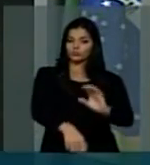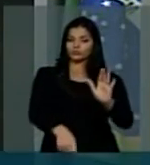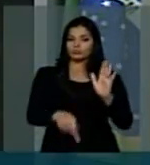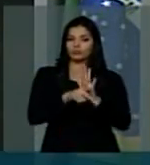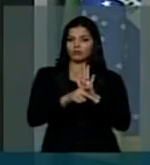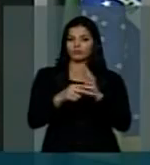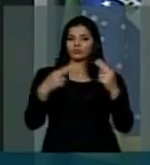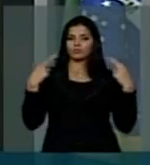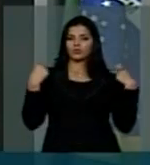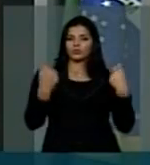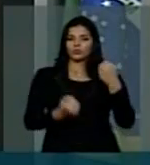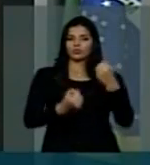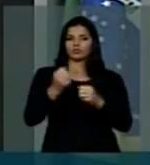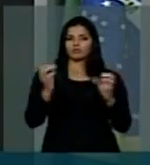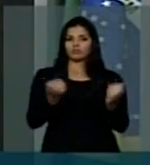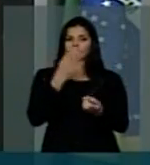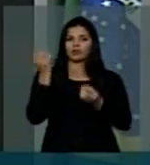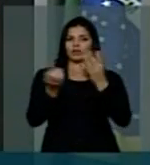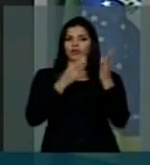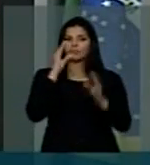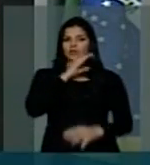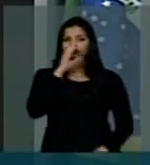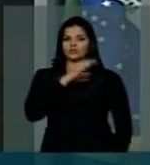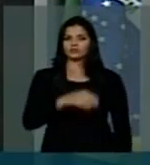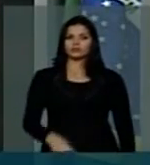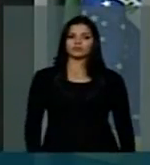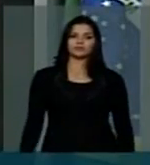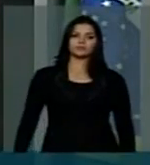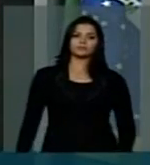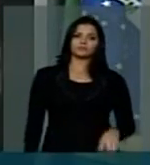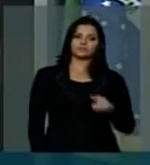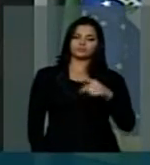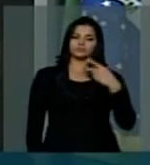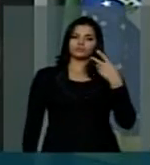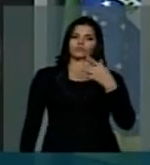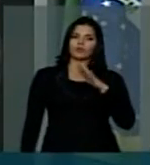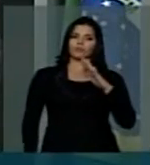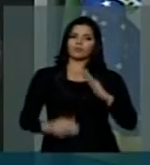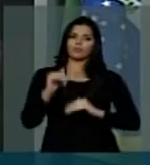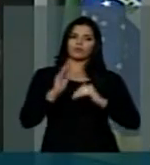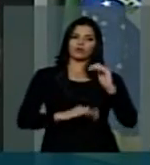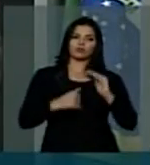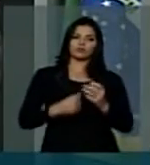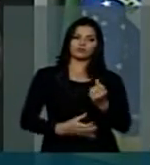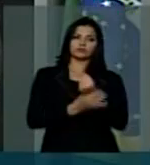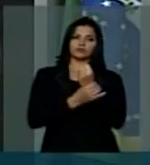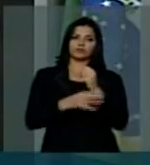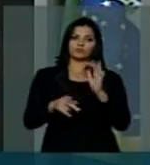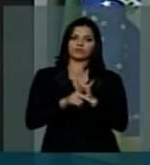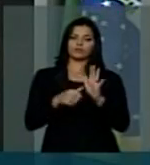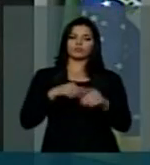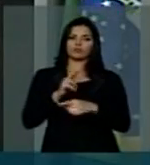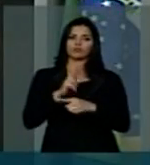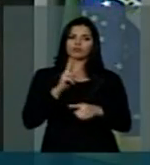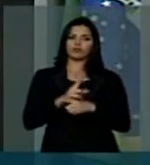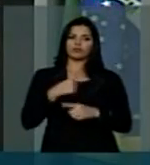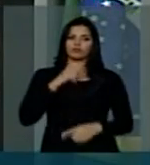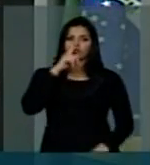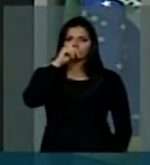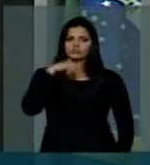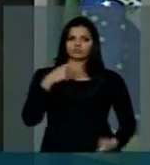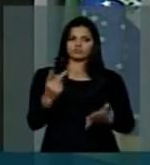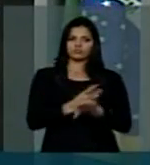condutor de veículo de emergência. Além disso, o profissional terá o direito de um seguro destinado a cobrir risco decorrente da